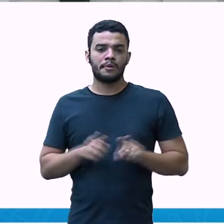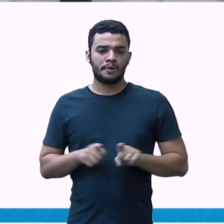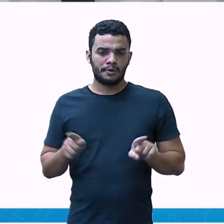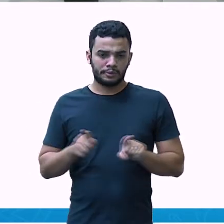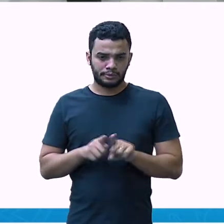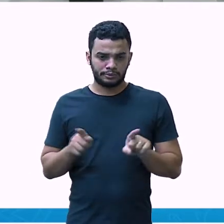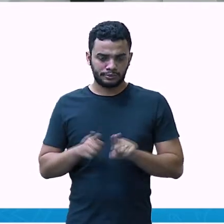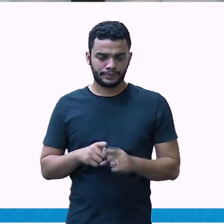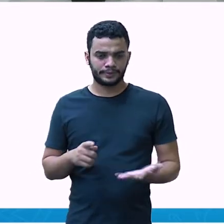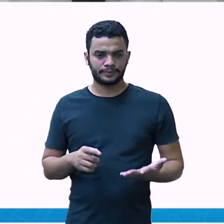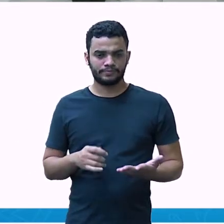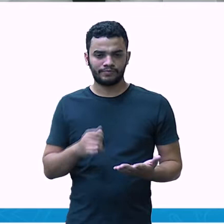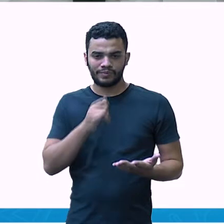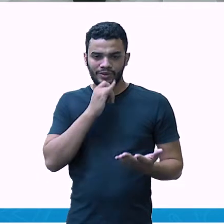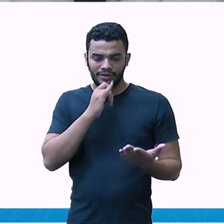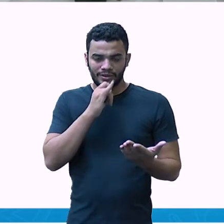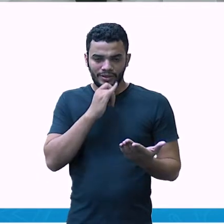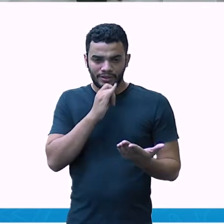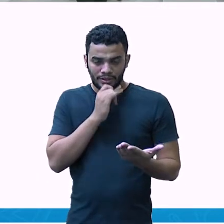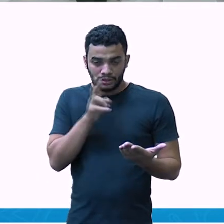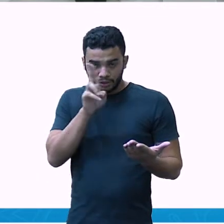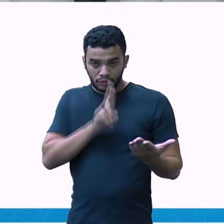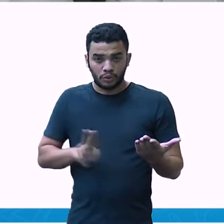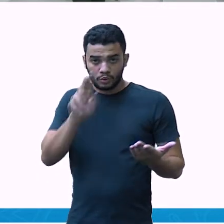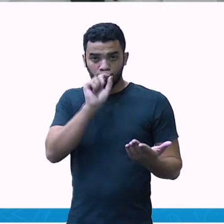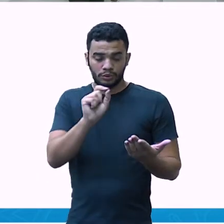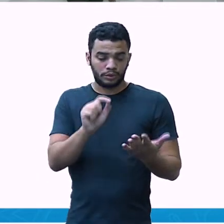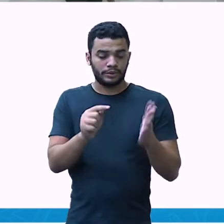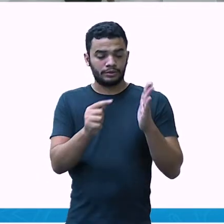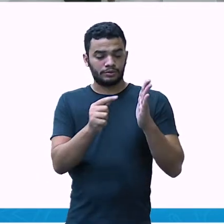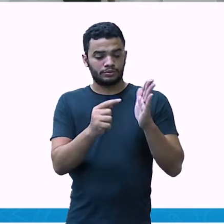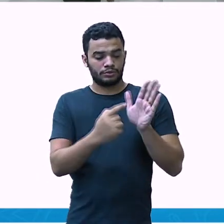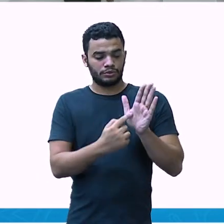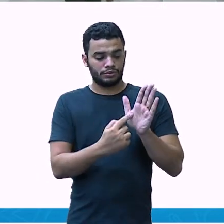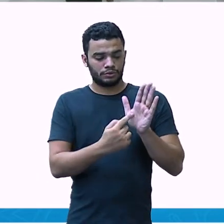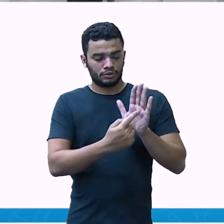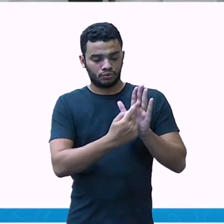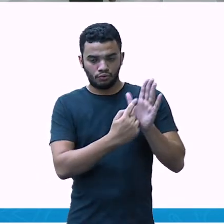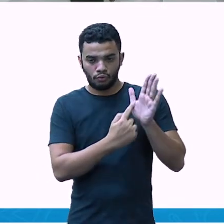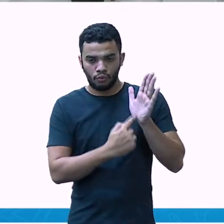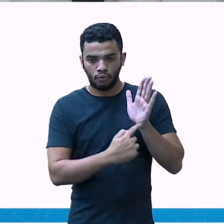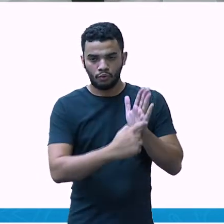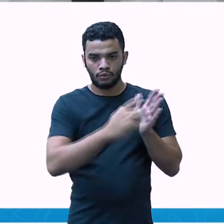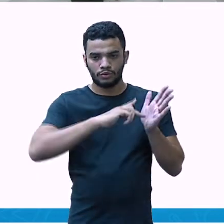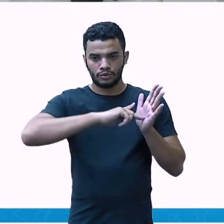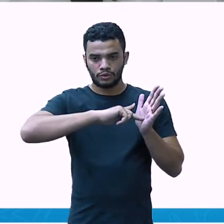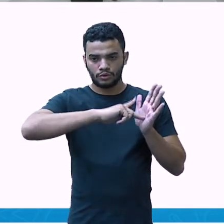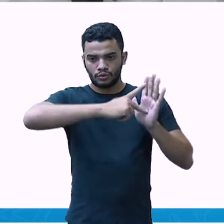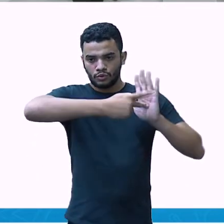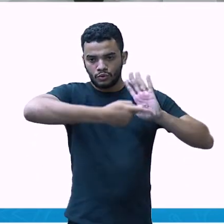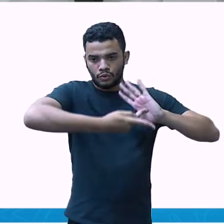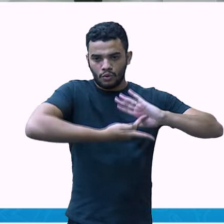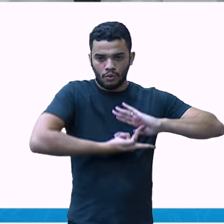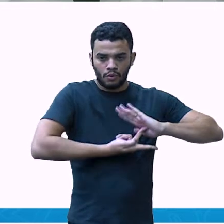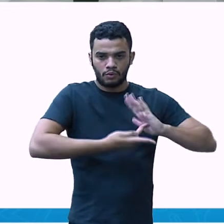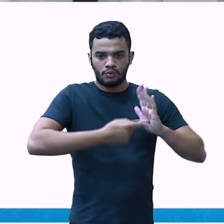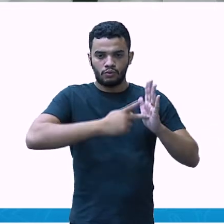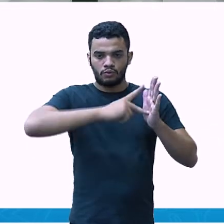do ângulo de 360 graus. Então, eu vou fazer a